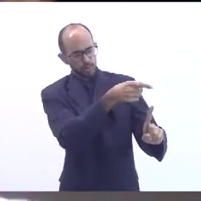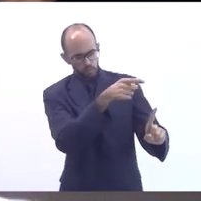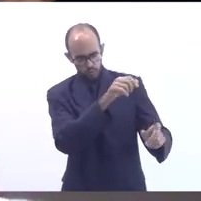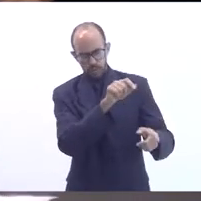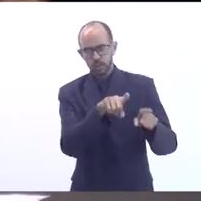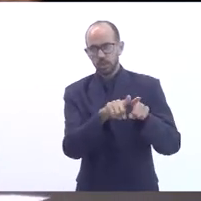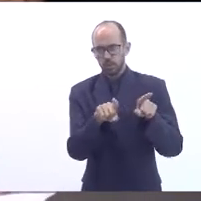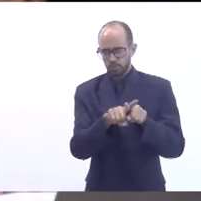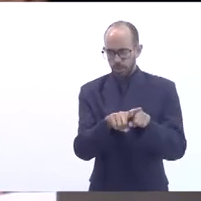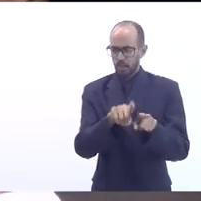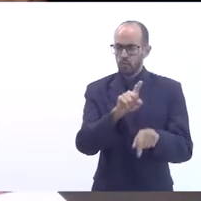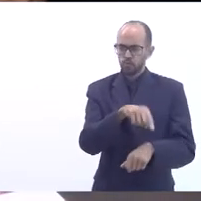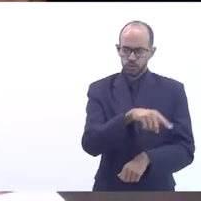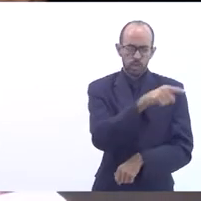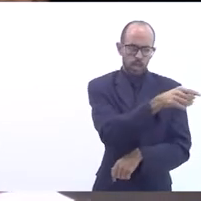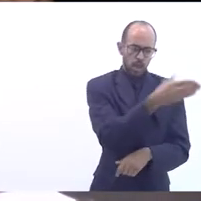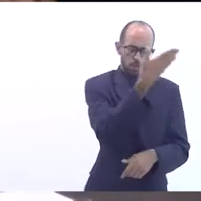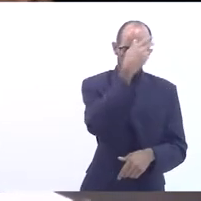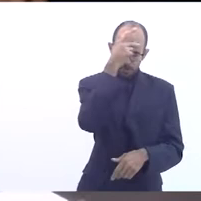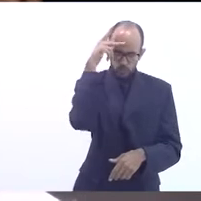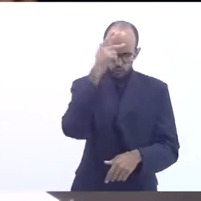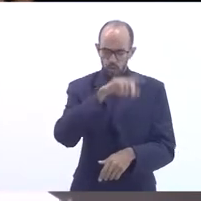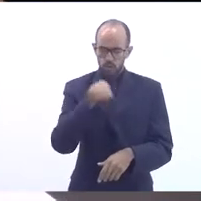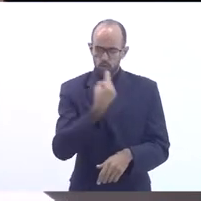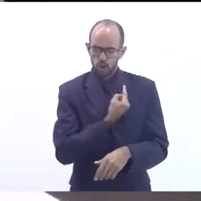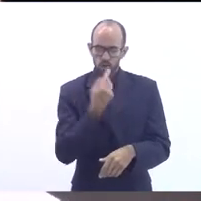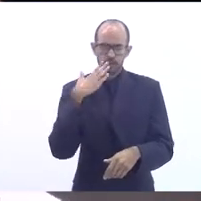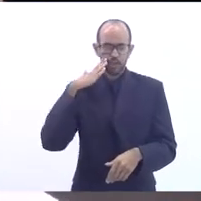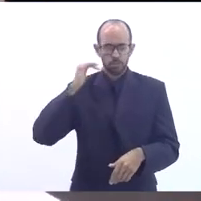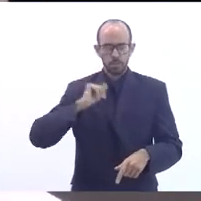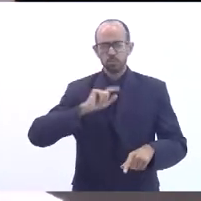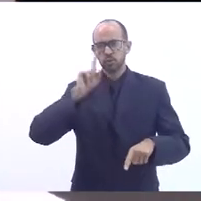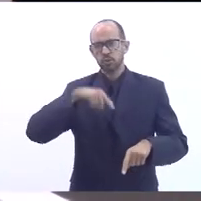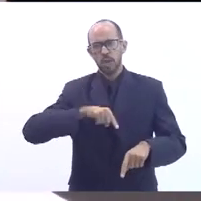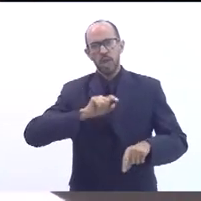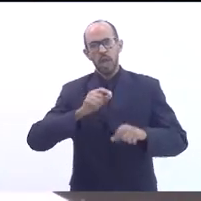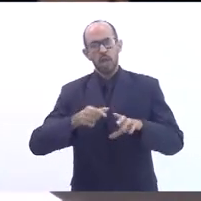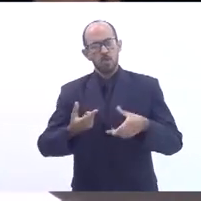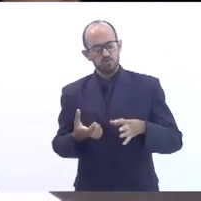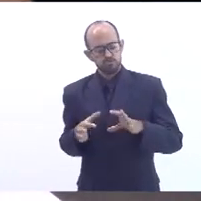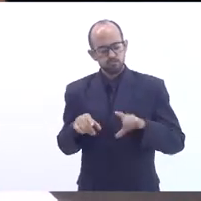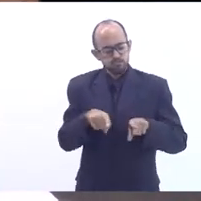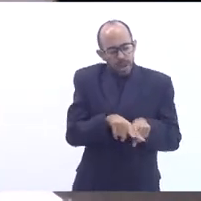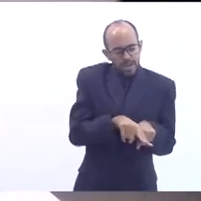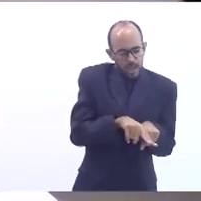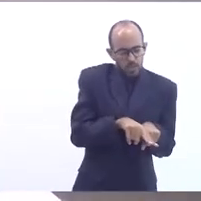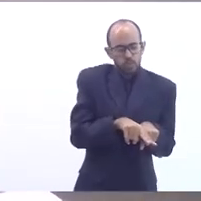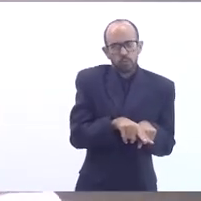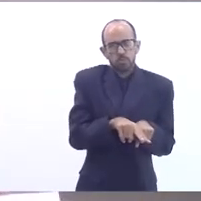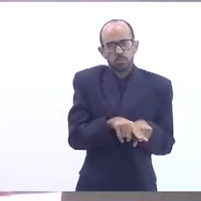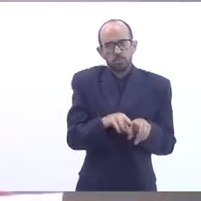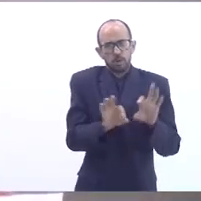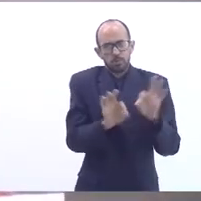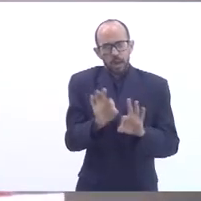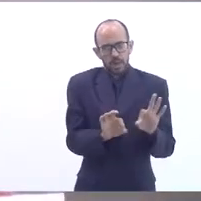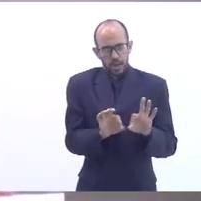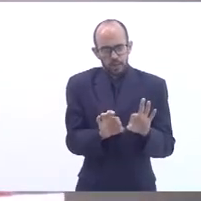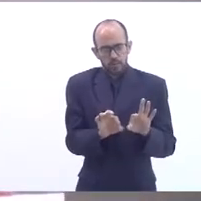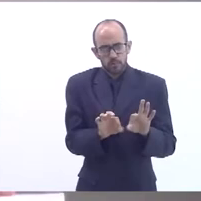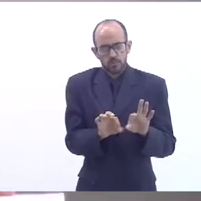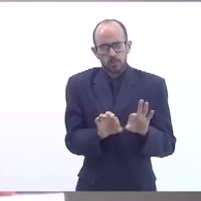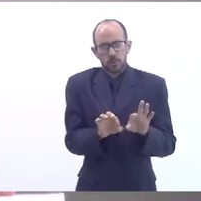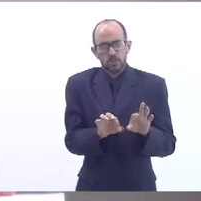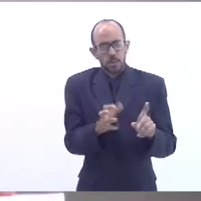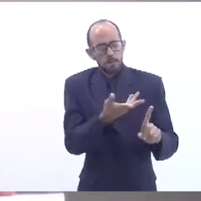muito obrigado a pessoa que nós todos reconhecemos como um aliado preparado valordo e